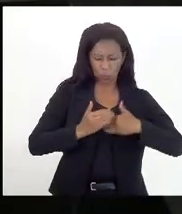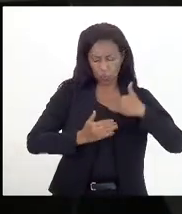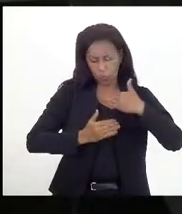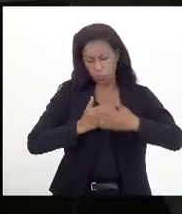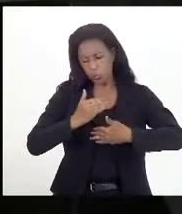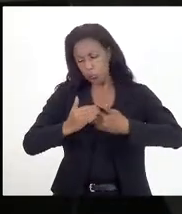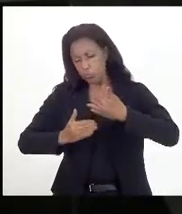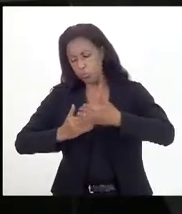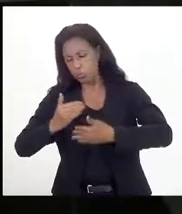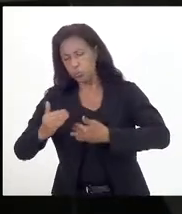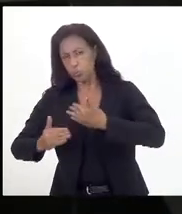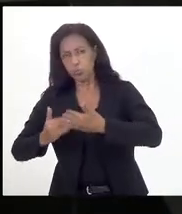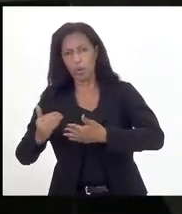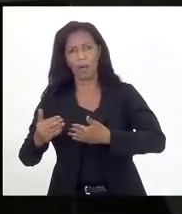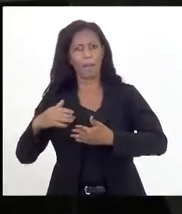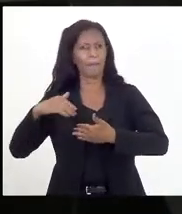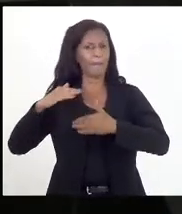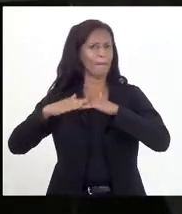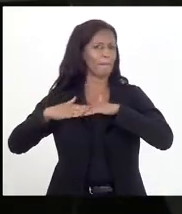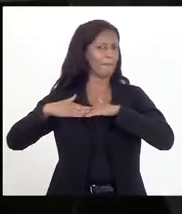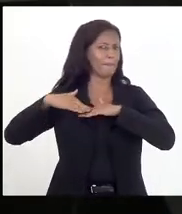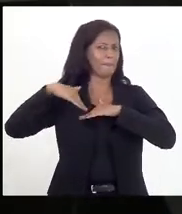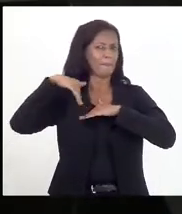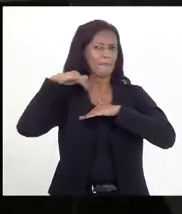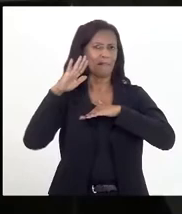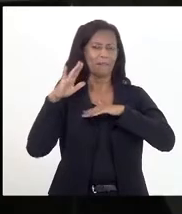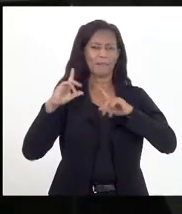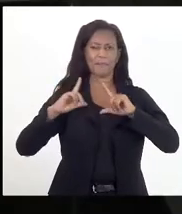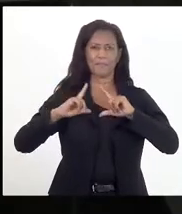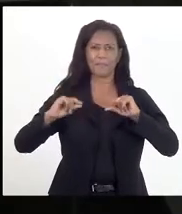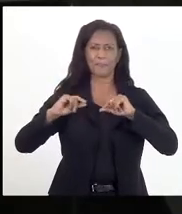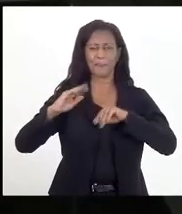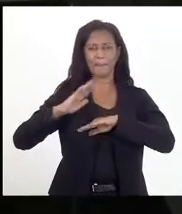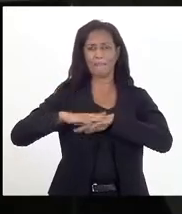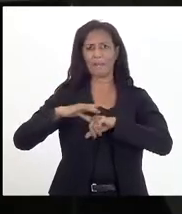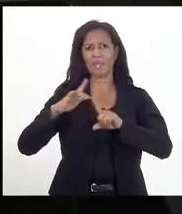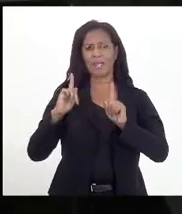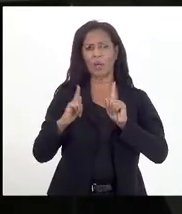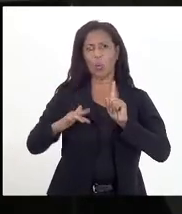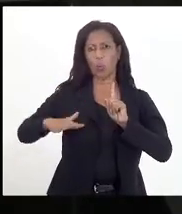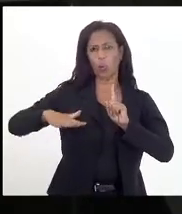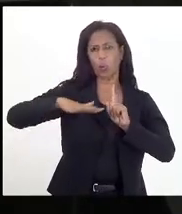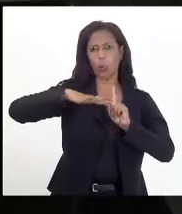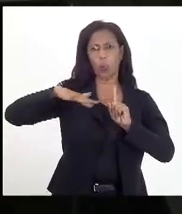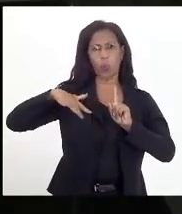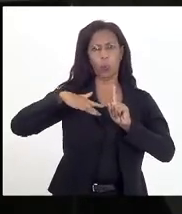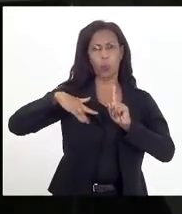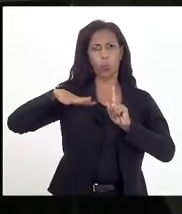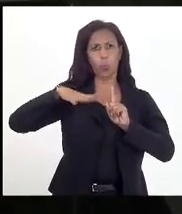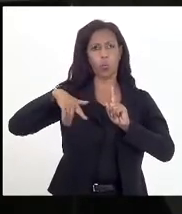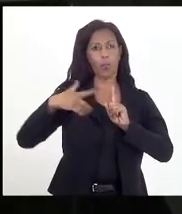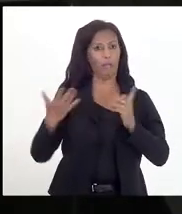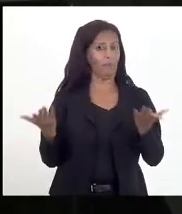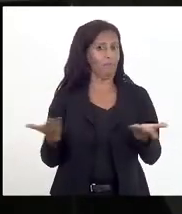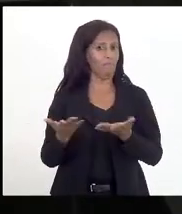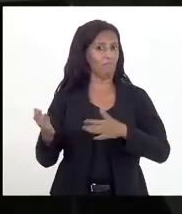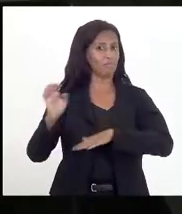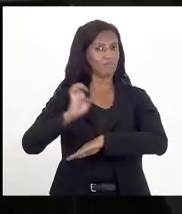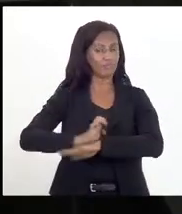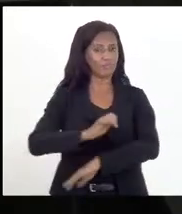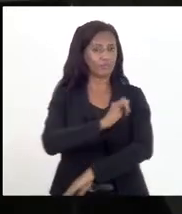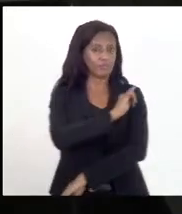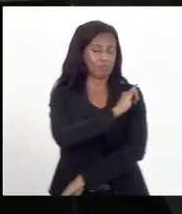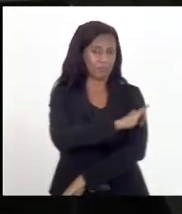e o Distrito Federal perpassou a Guanabara e agora no estado do Rio de